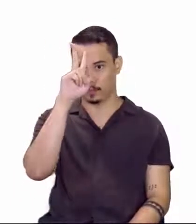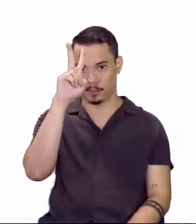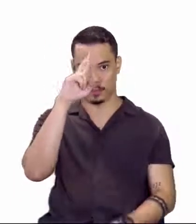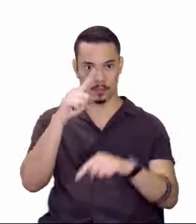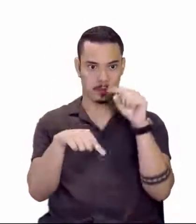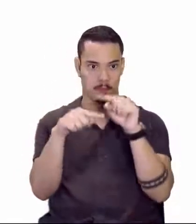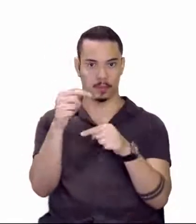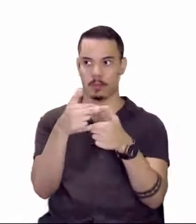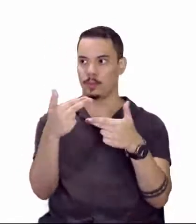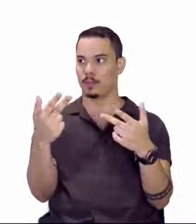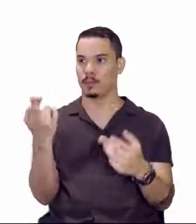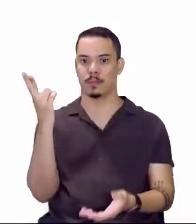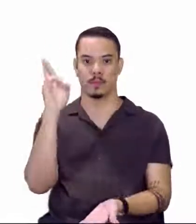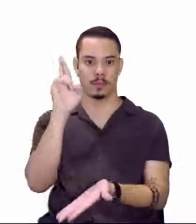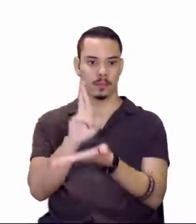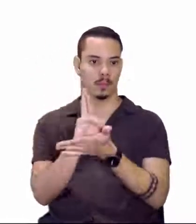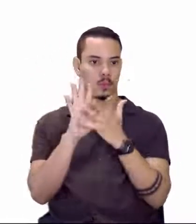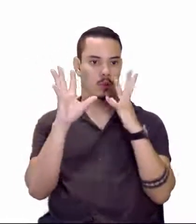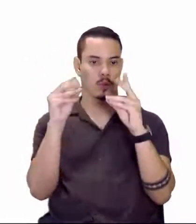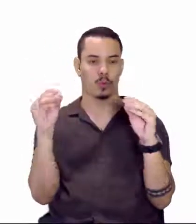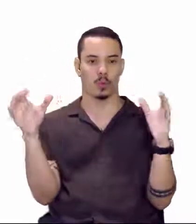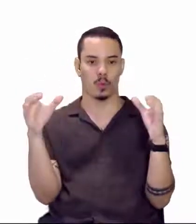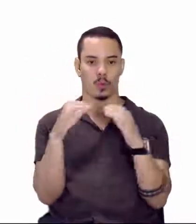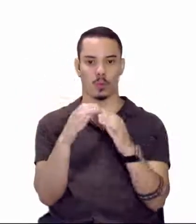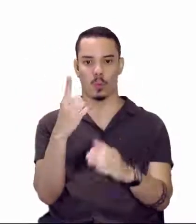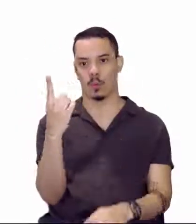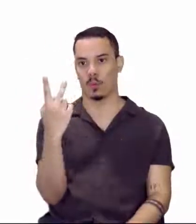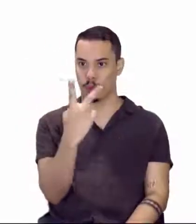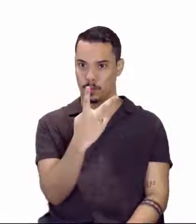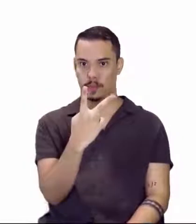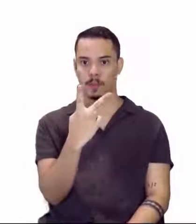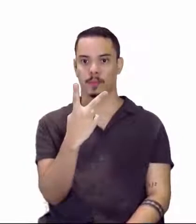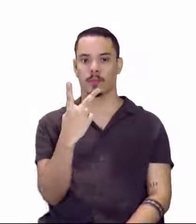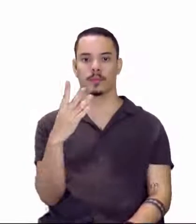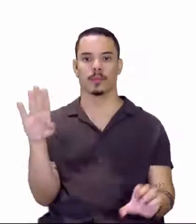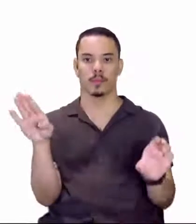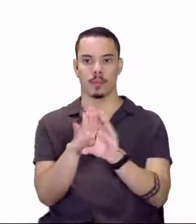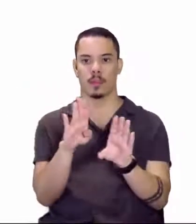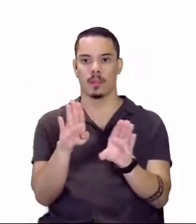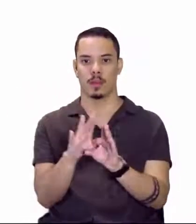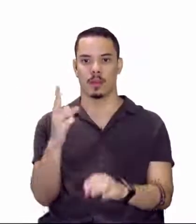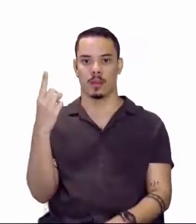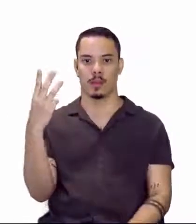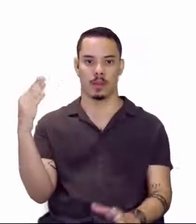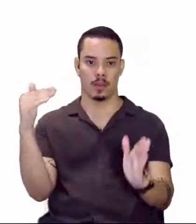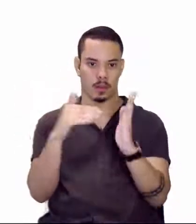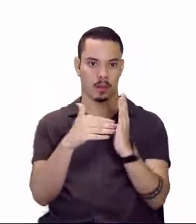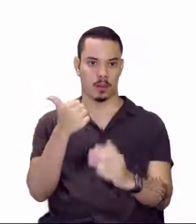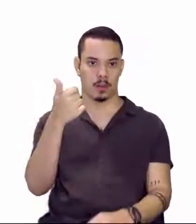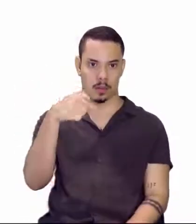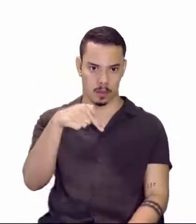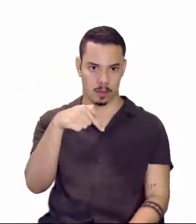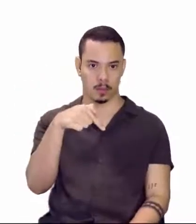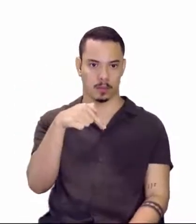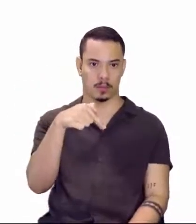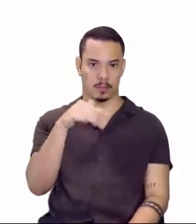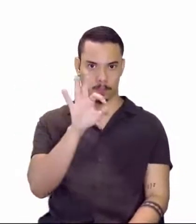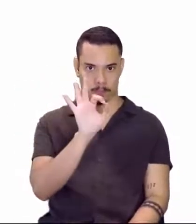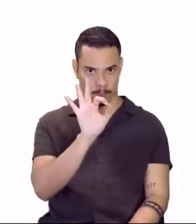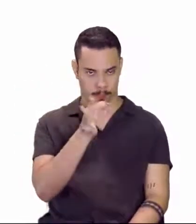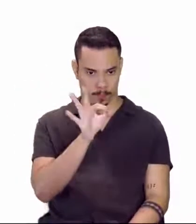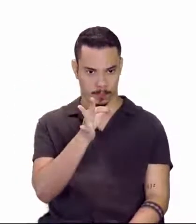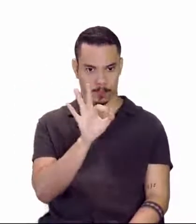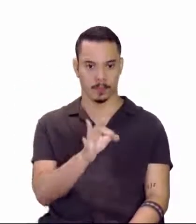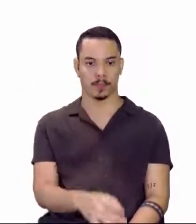representativos, eles estão nos grupos 1, 2 e 13 a 17. 18 são gases nobres.